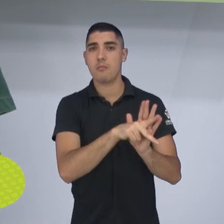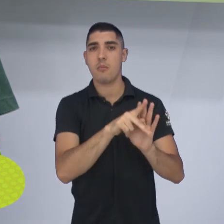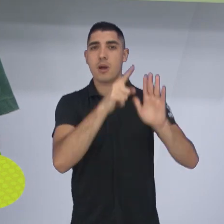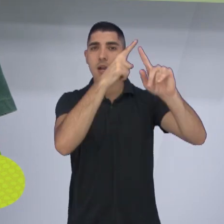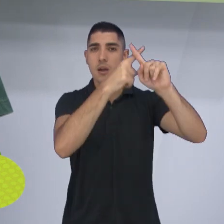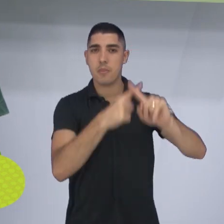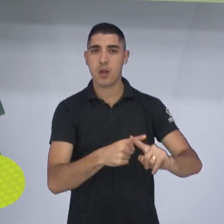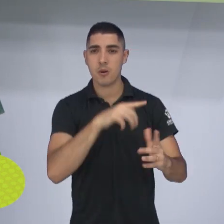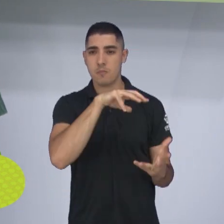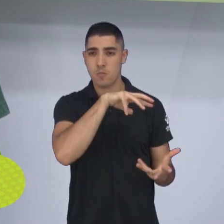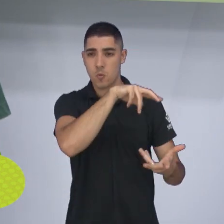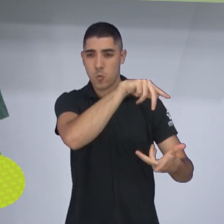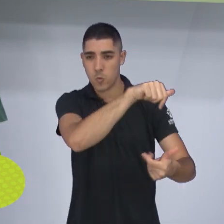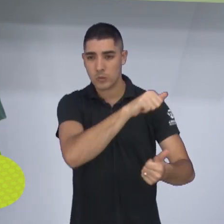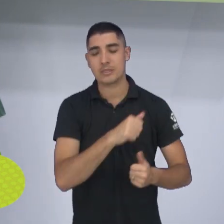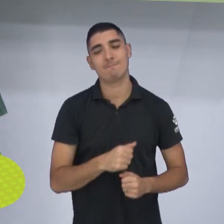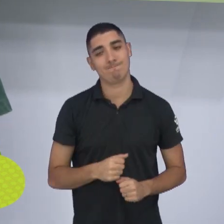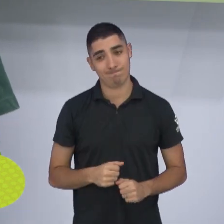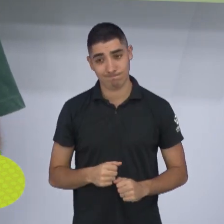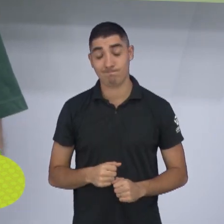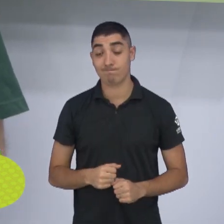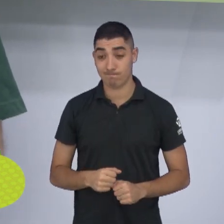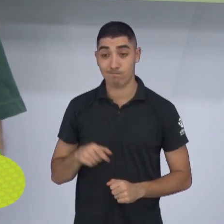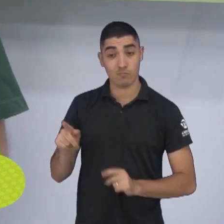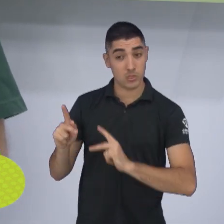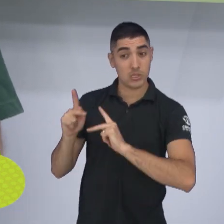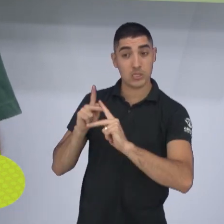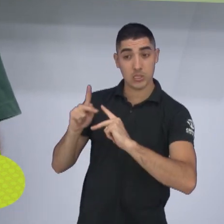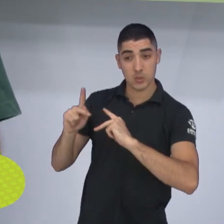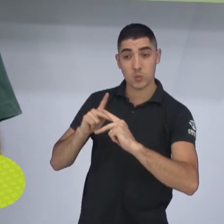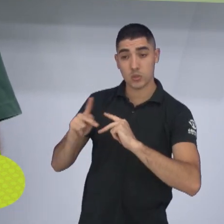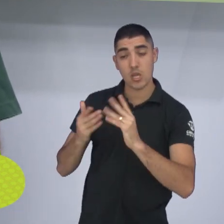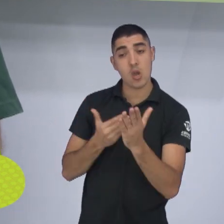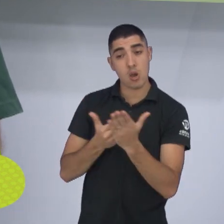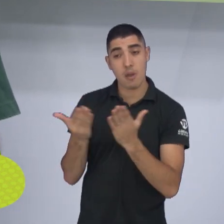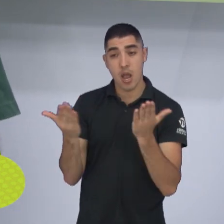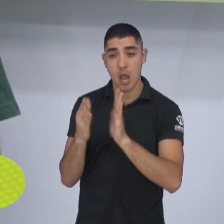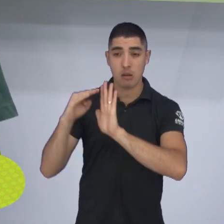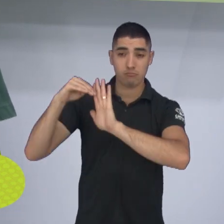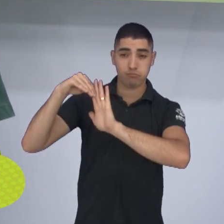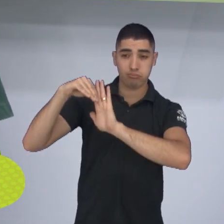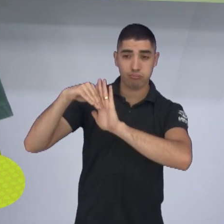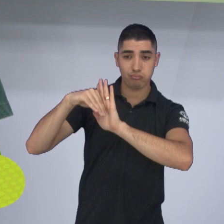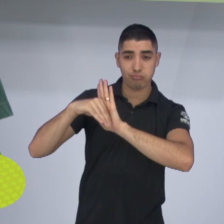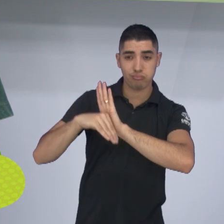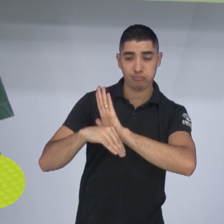do Sul-Americano, então o São José está vindo numa baixa. Então,